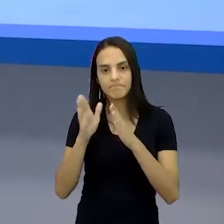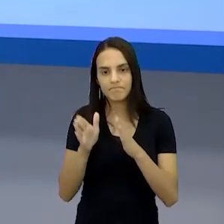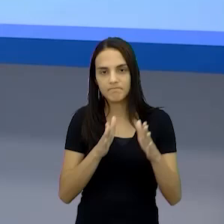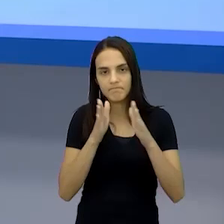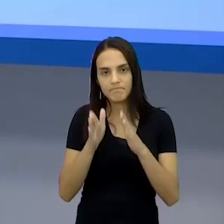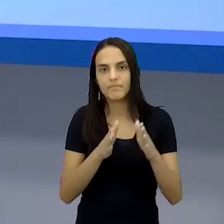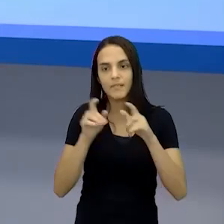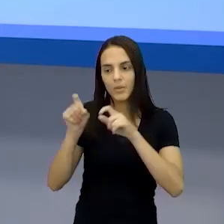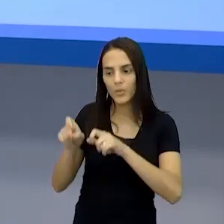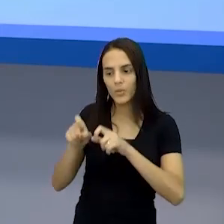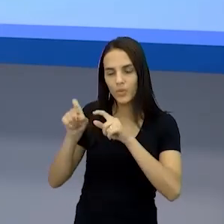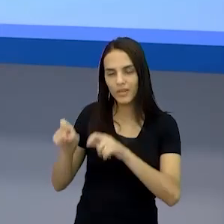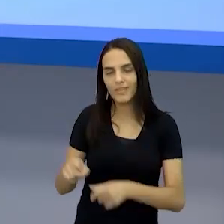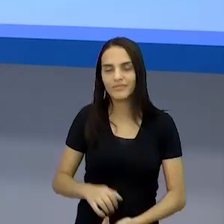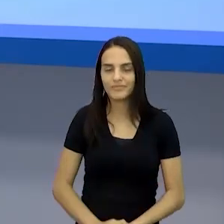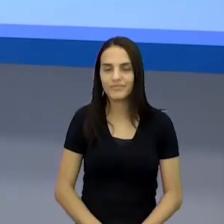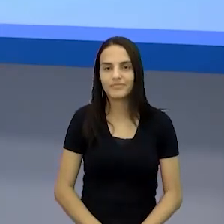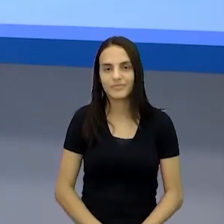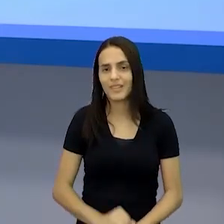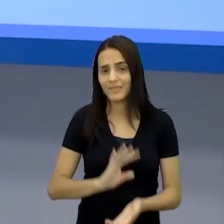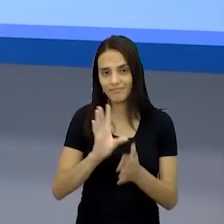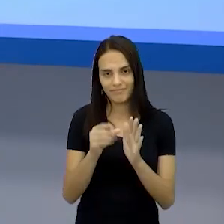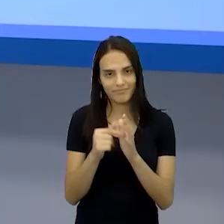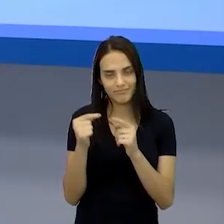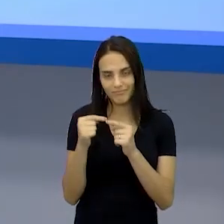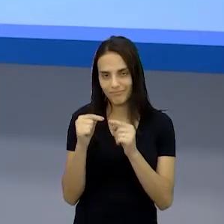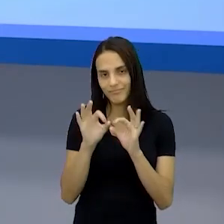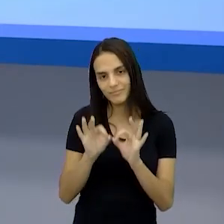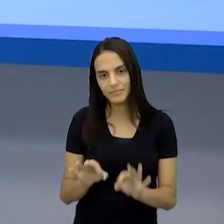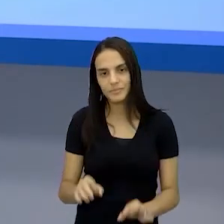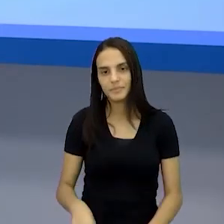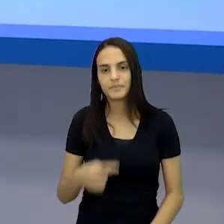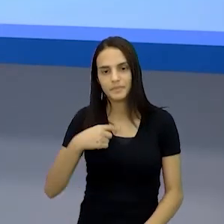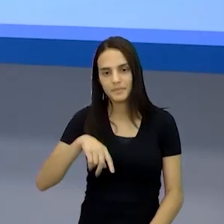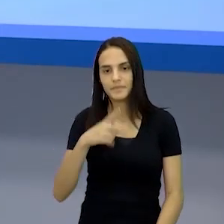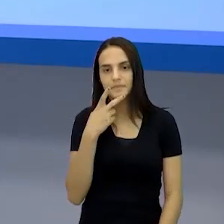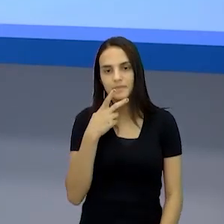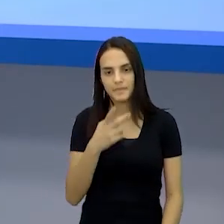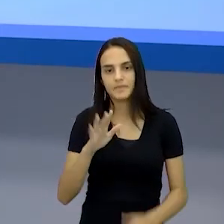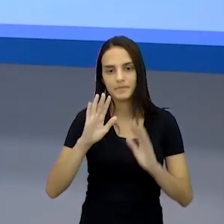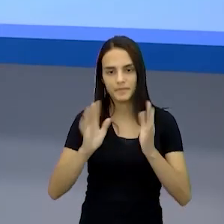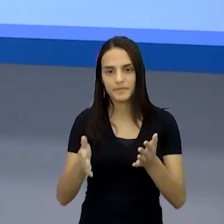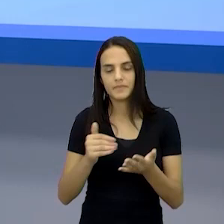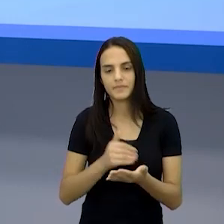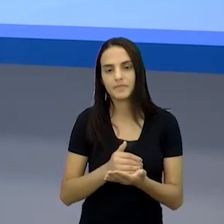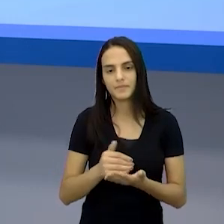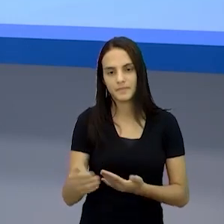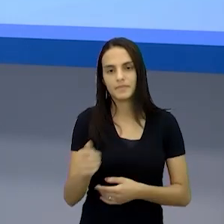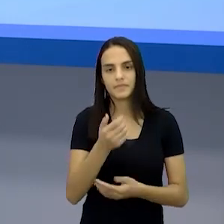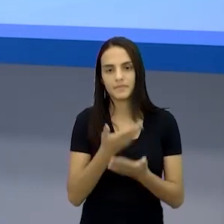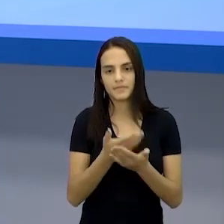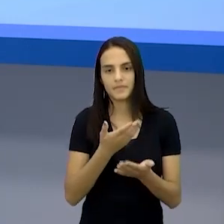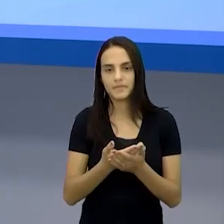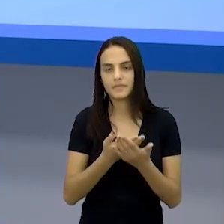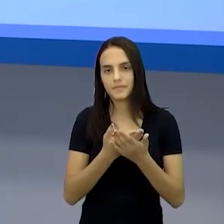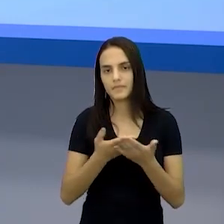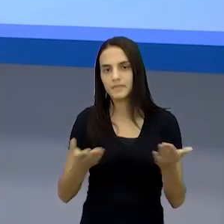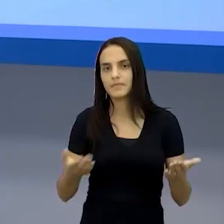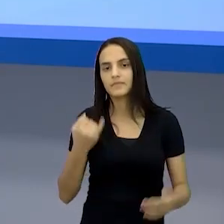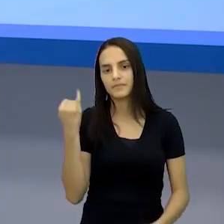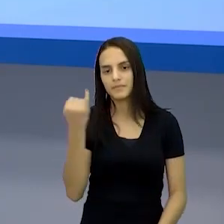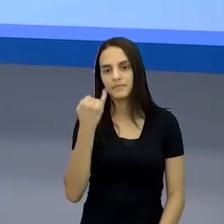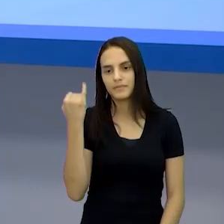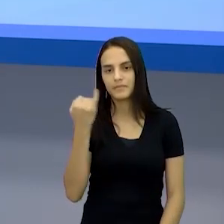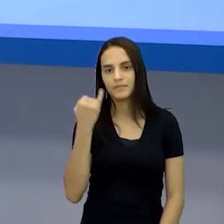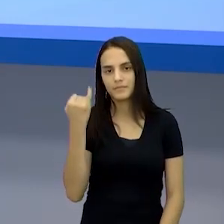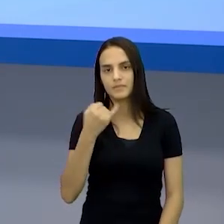produção rural, por isso que tem tudo a ver com aqueles componentes que a gente citou aí no início da aula para vocês. Então é importante,